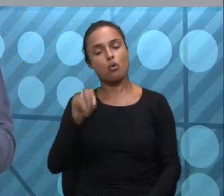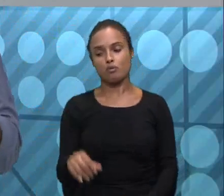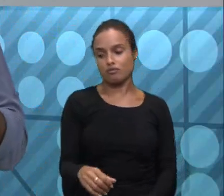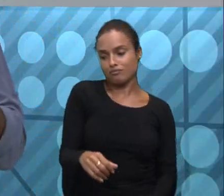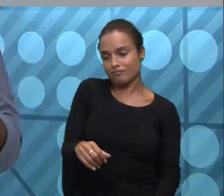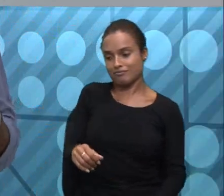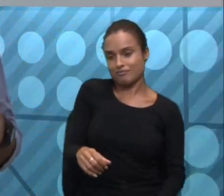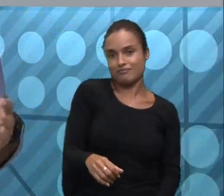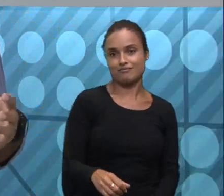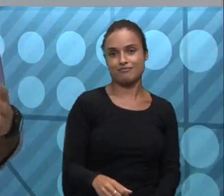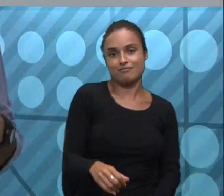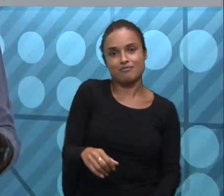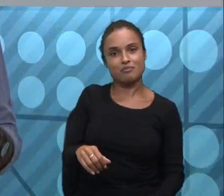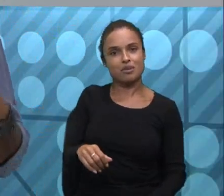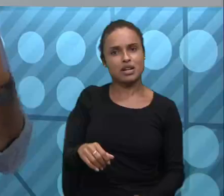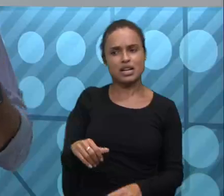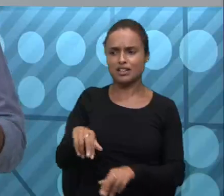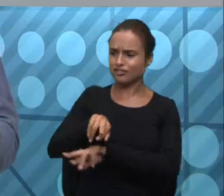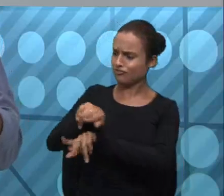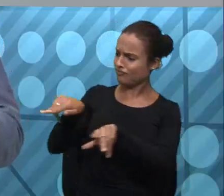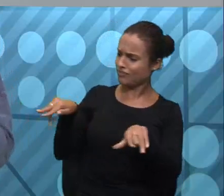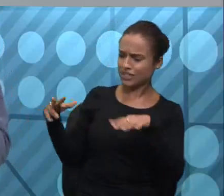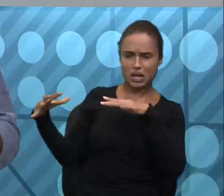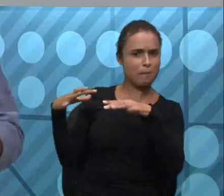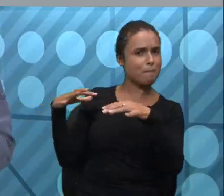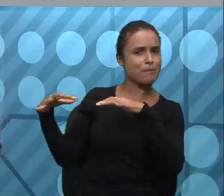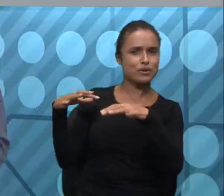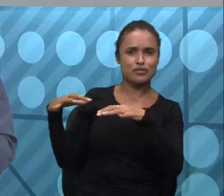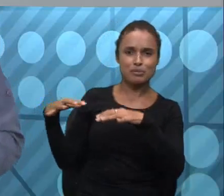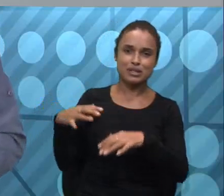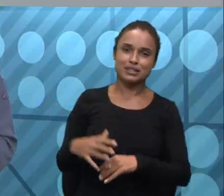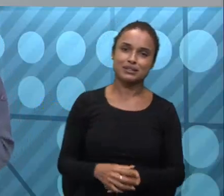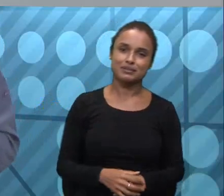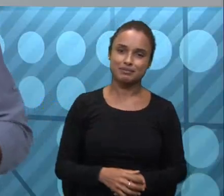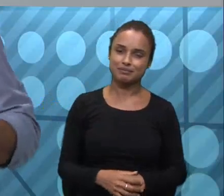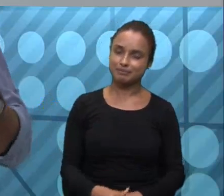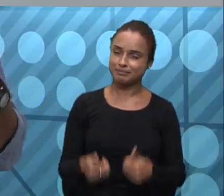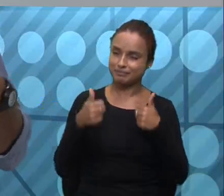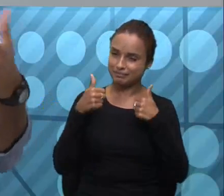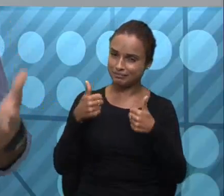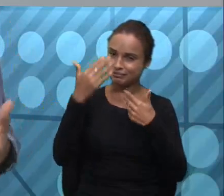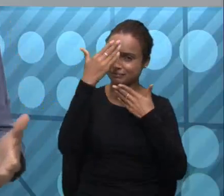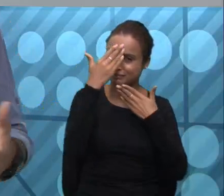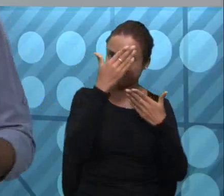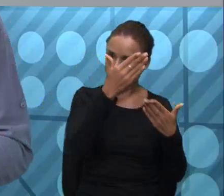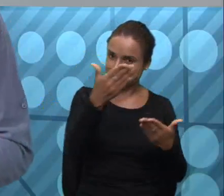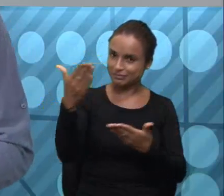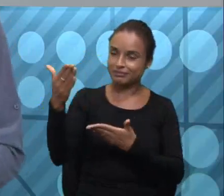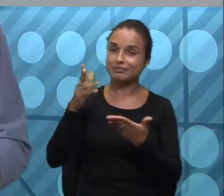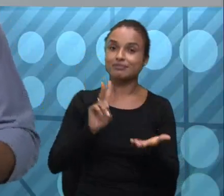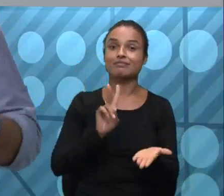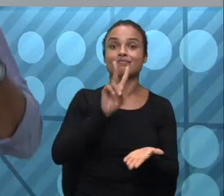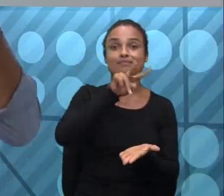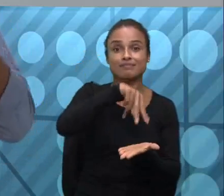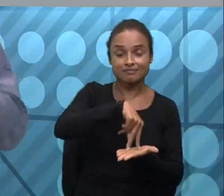atividades. Então, nesse ponto que consiste a aplicação dos conteúdos, tá certo? Eu agradeço muito a participação de